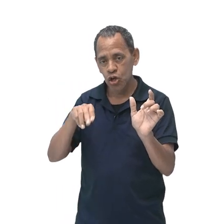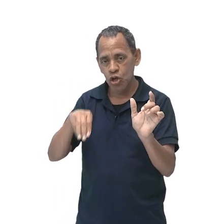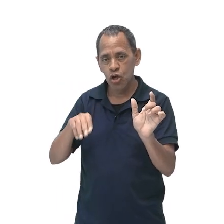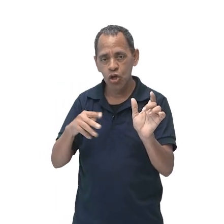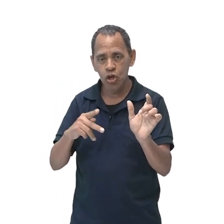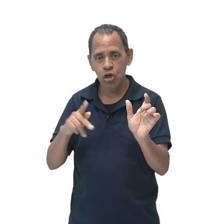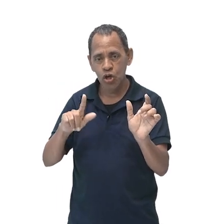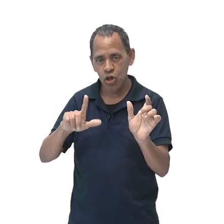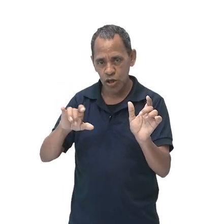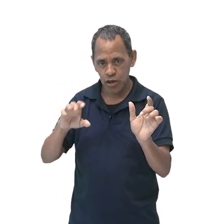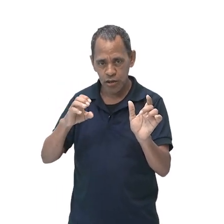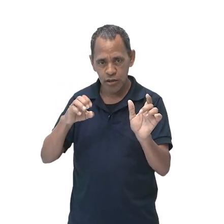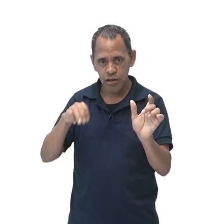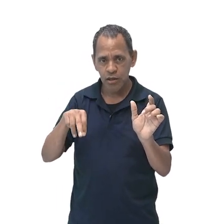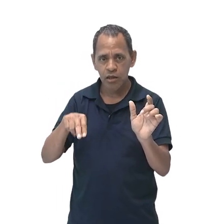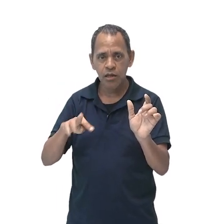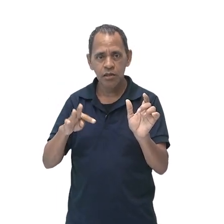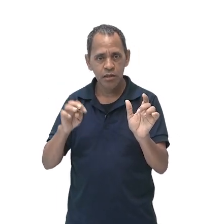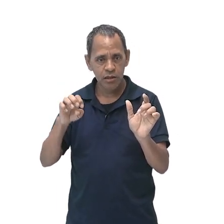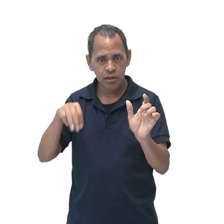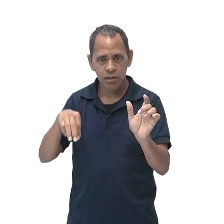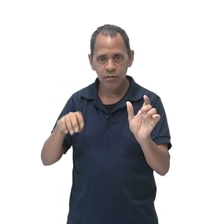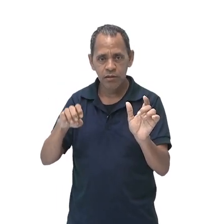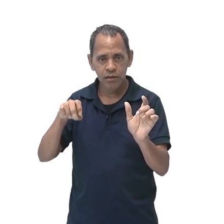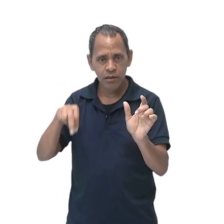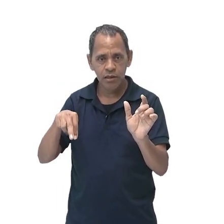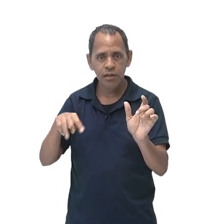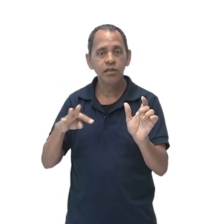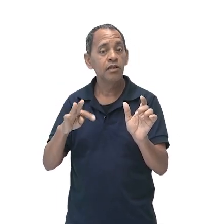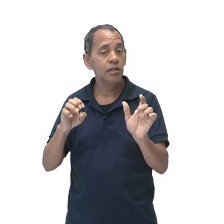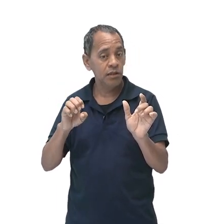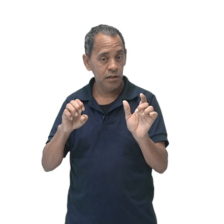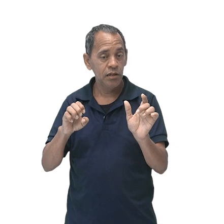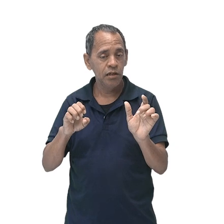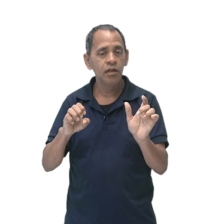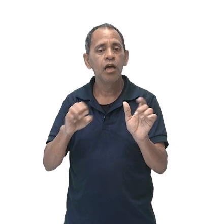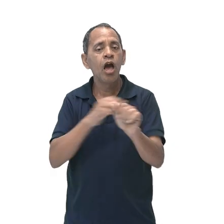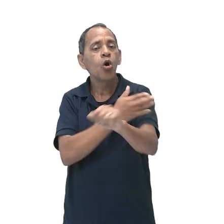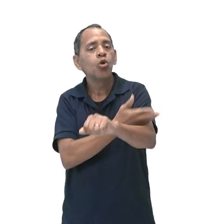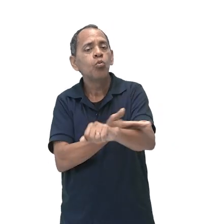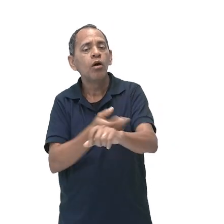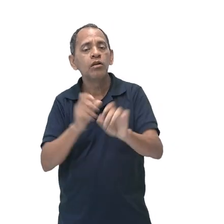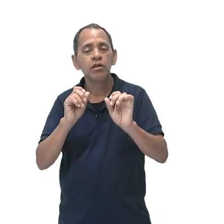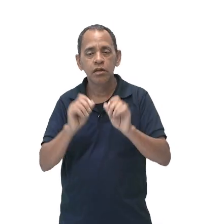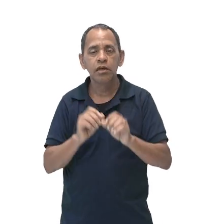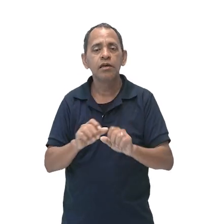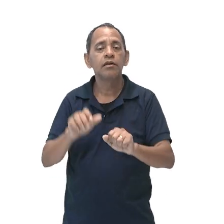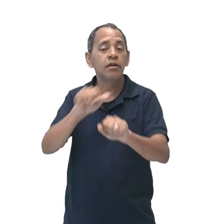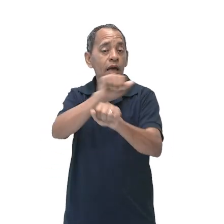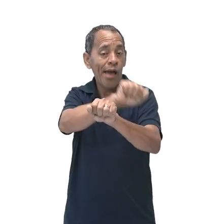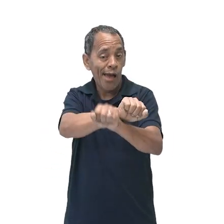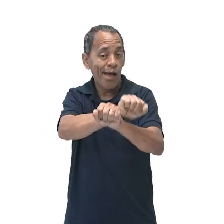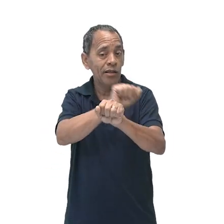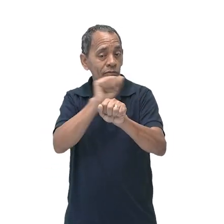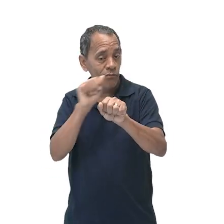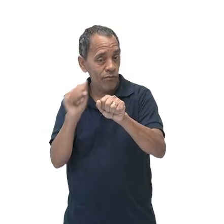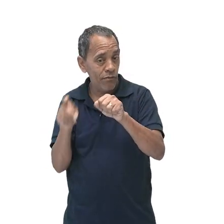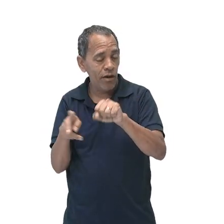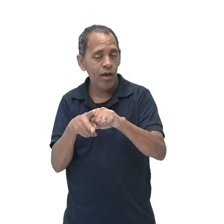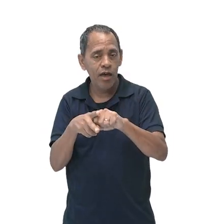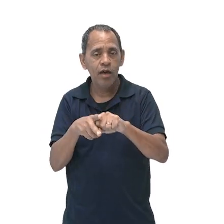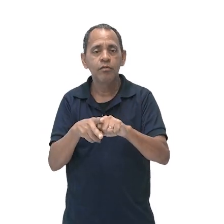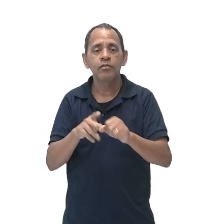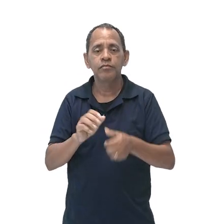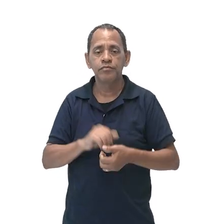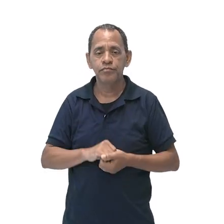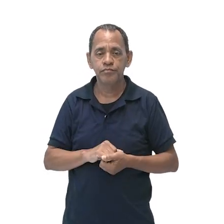advérbio. Percebe que essas palavras que terminam em mente, elas costumam ser advérbios. Não todas, tá, gente? Mas